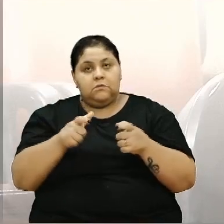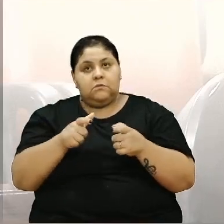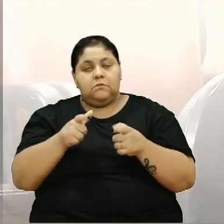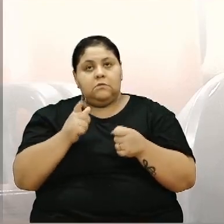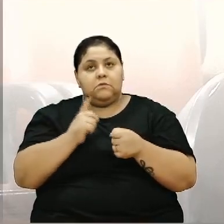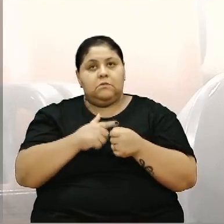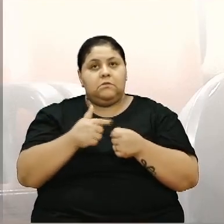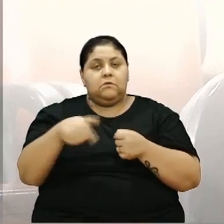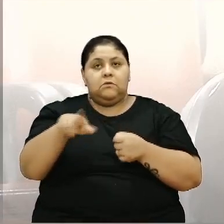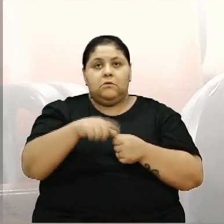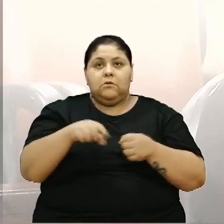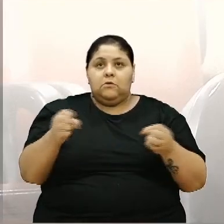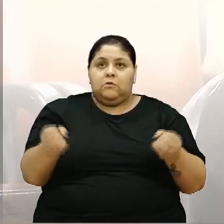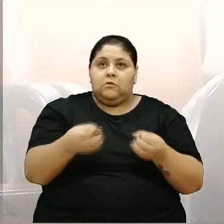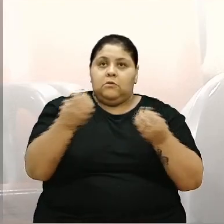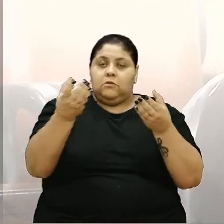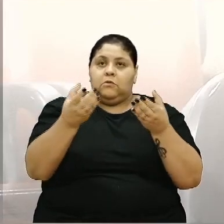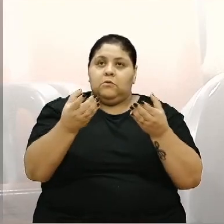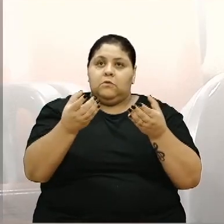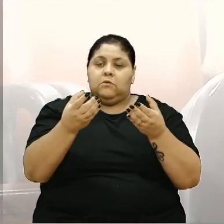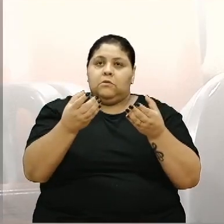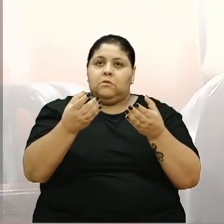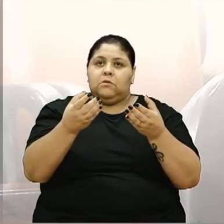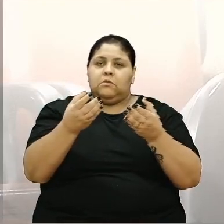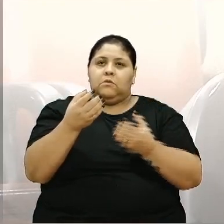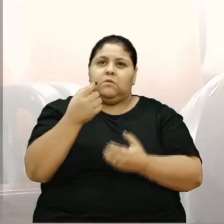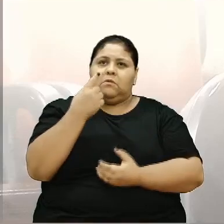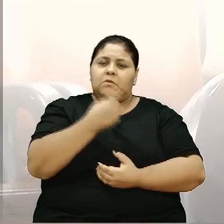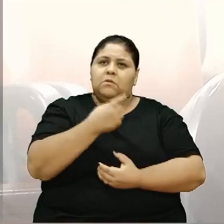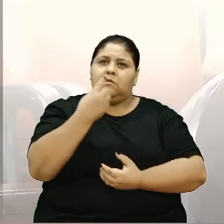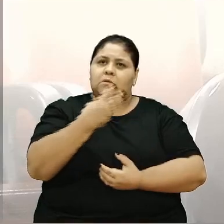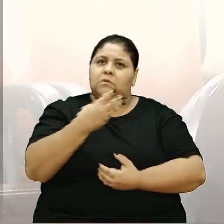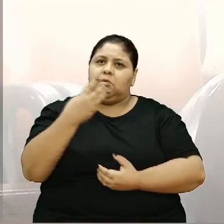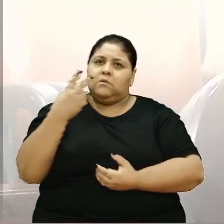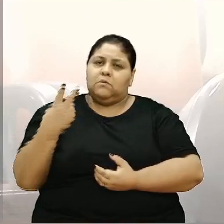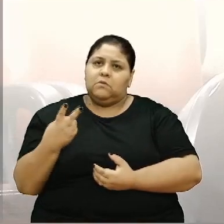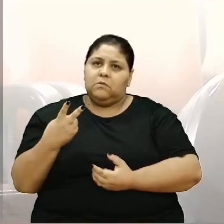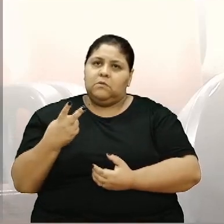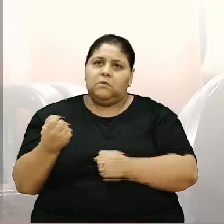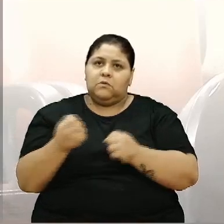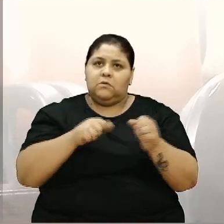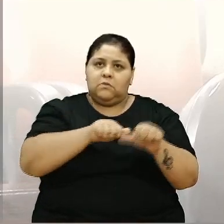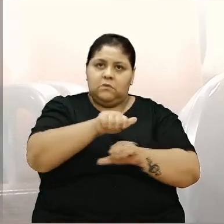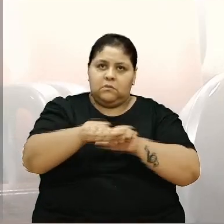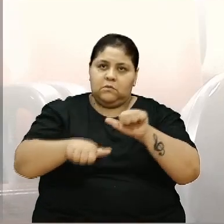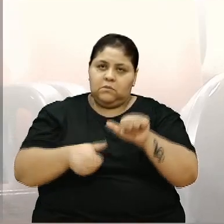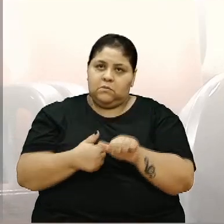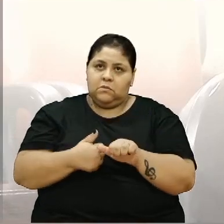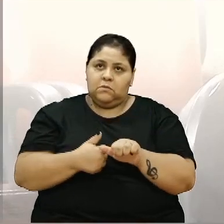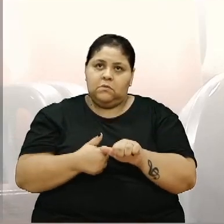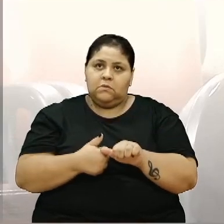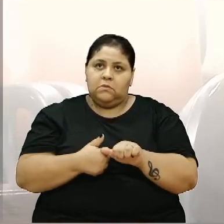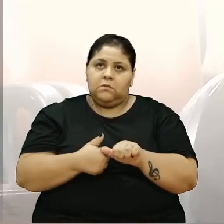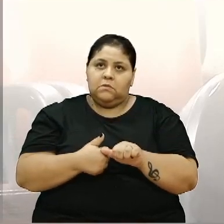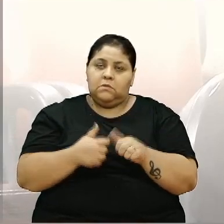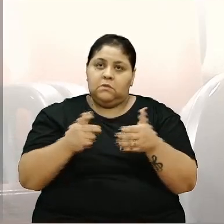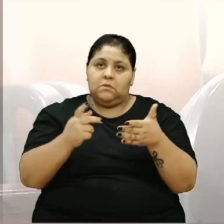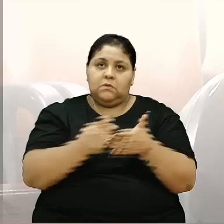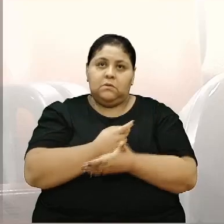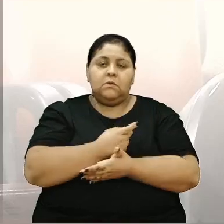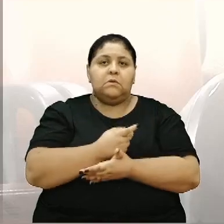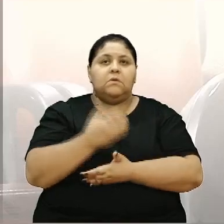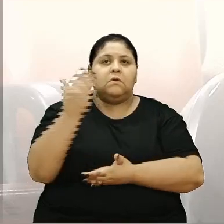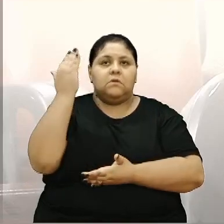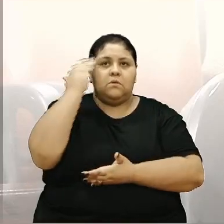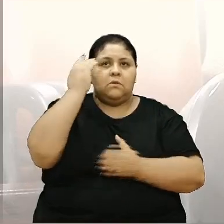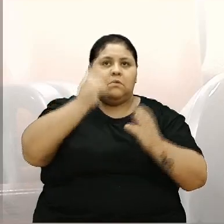comemorando, inclusive ali no telão está errado, está 132 anos. Se a gente puder alterar para 134 anos, tem um delay ali. Eu sei que é a Câmara